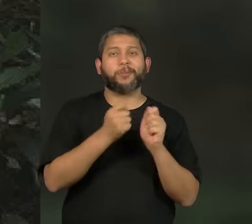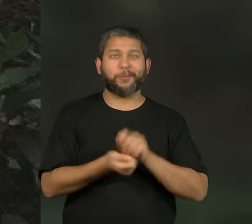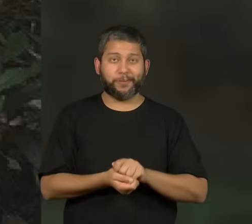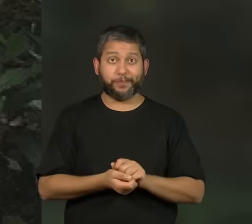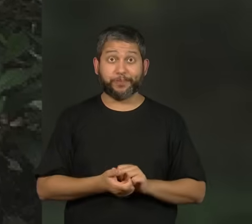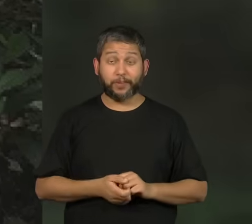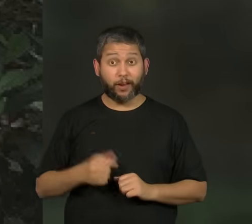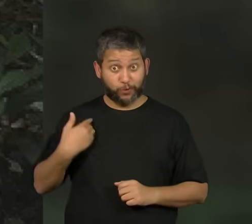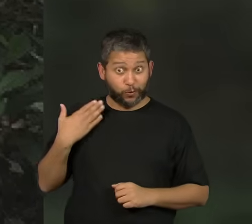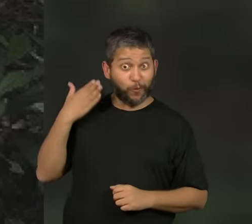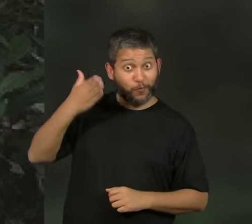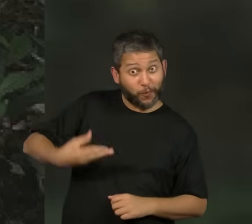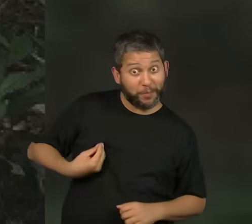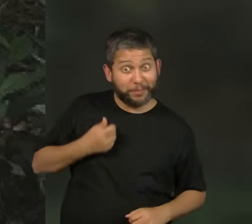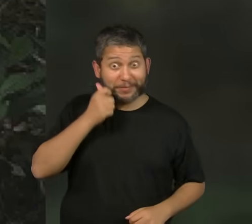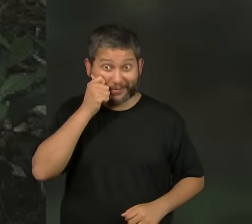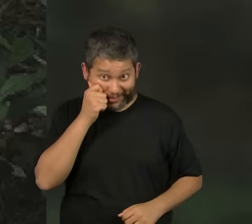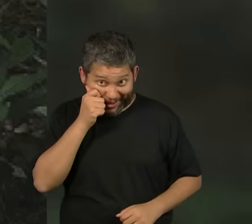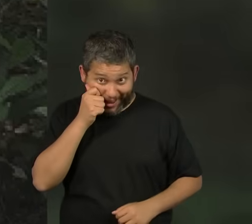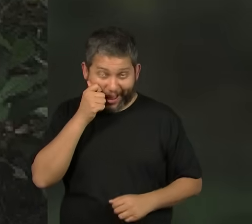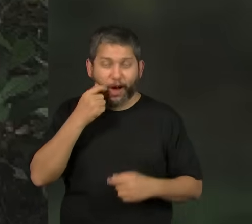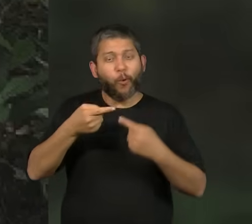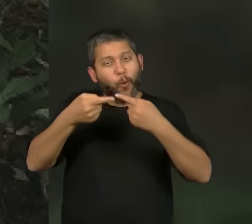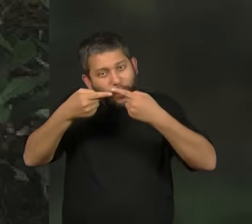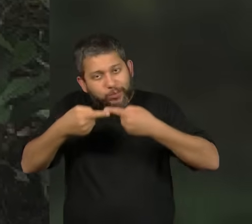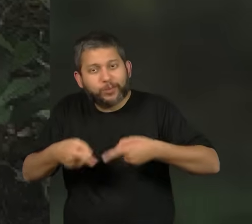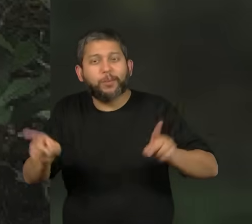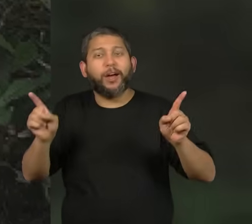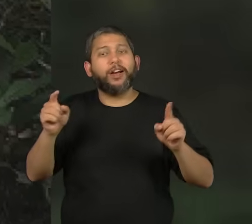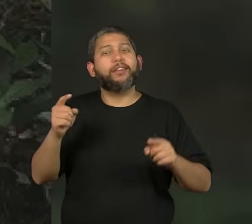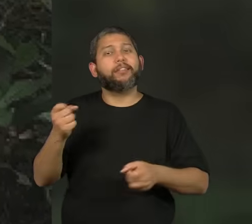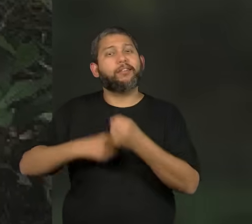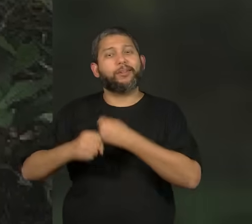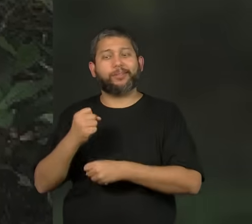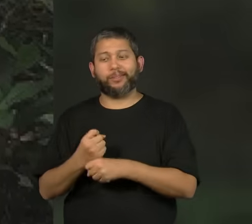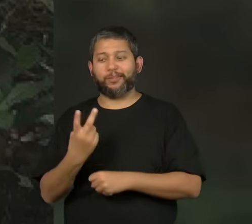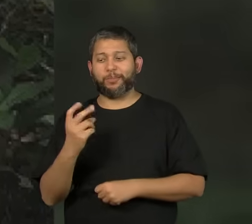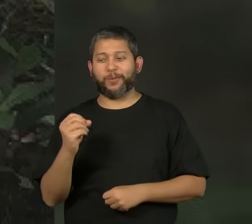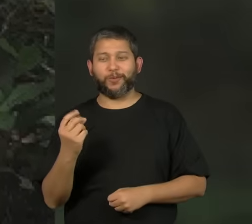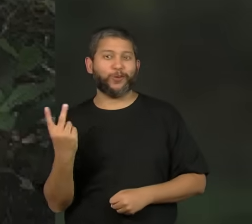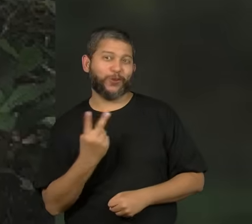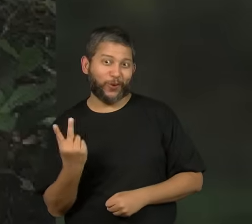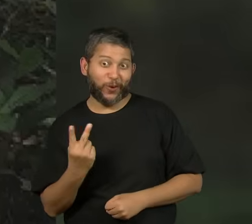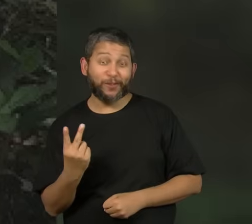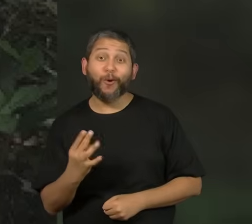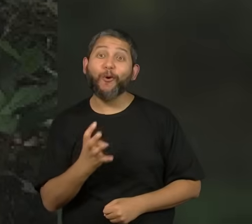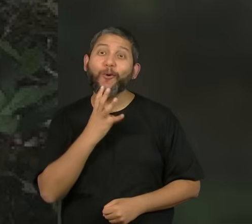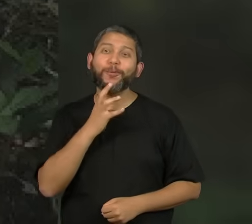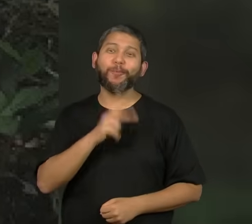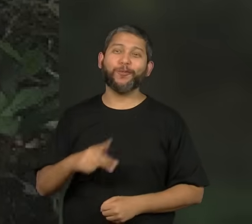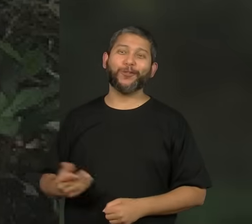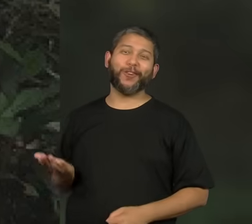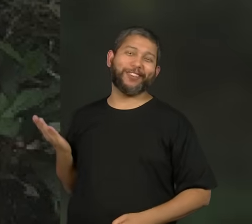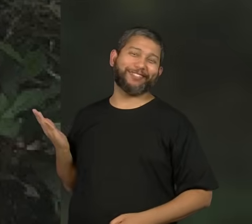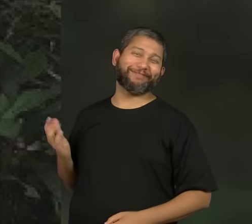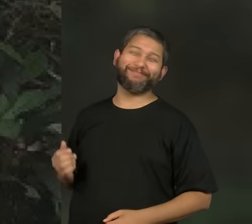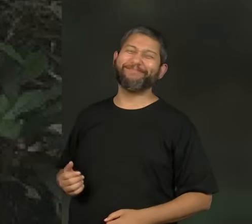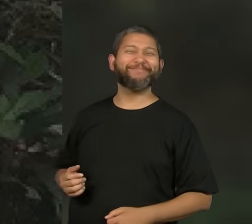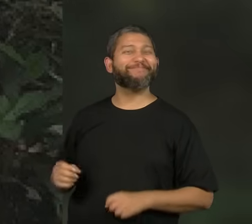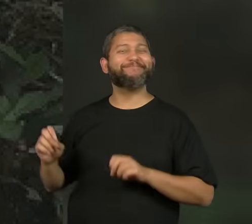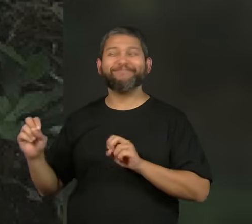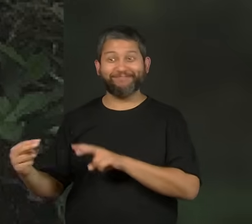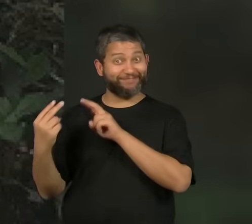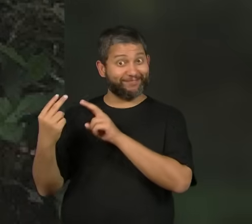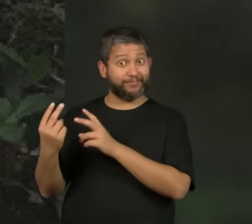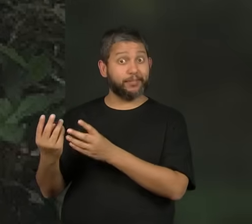lá presencialmente para o lançamento do cordel em 2022, eu conheci o professor William Magnuson, que me